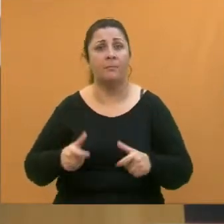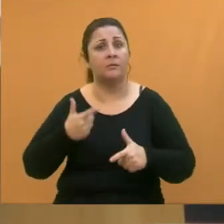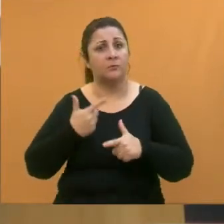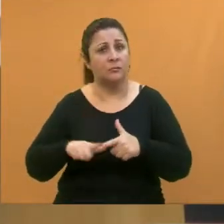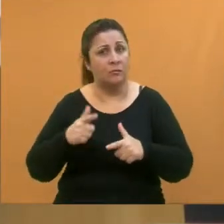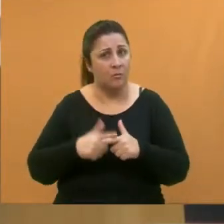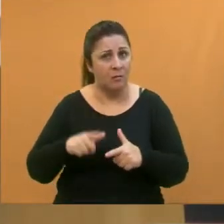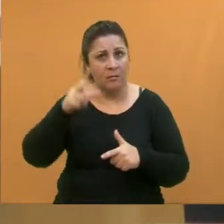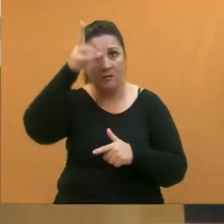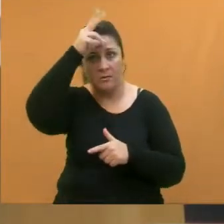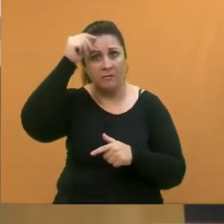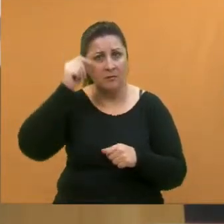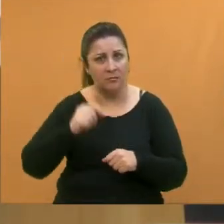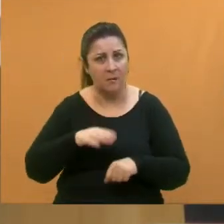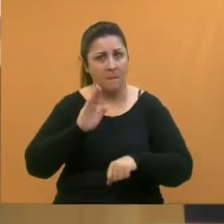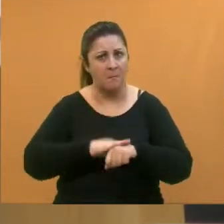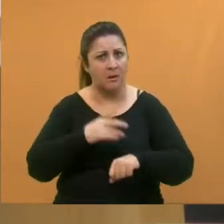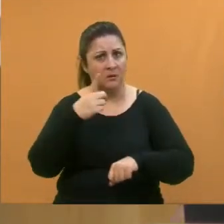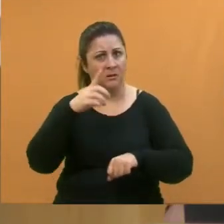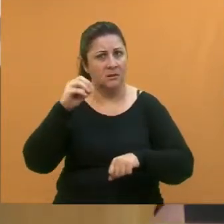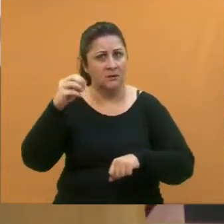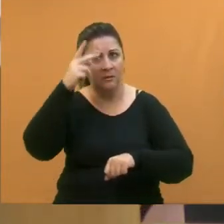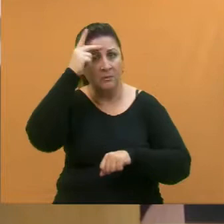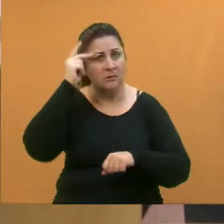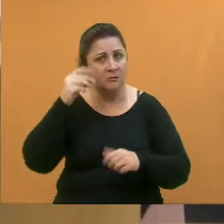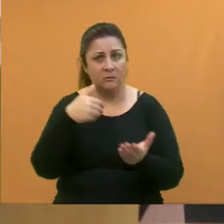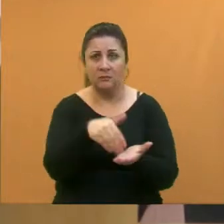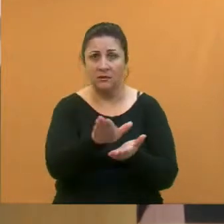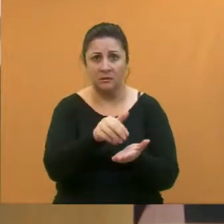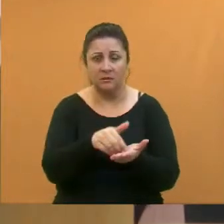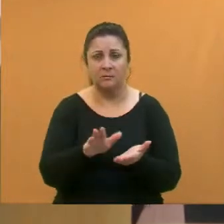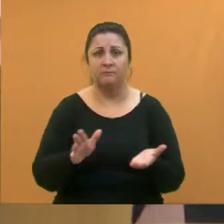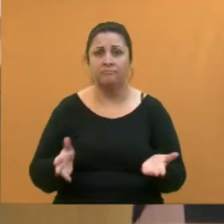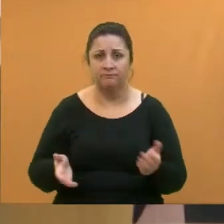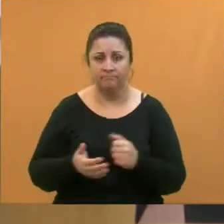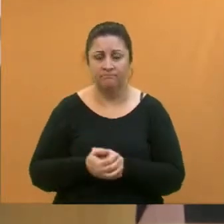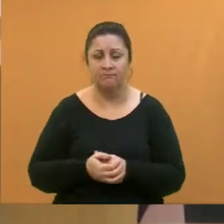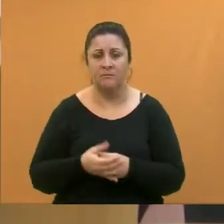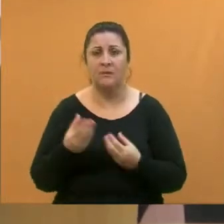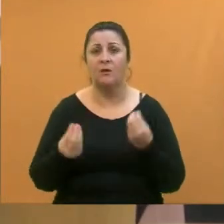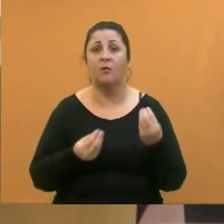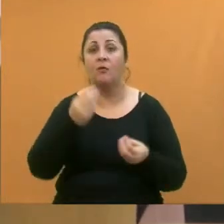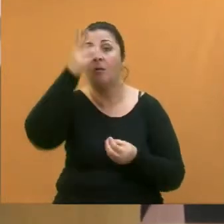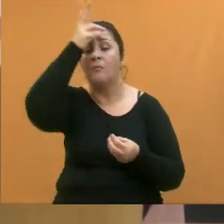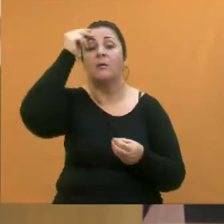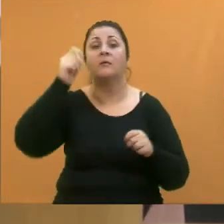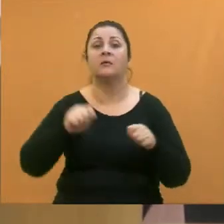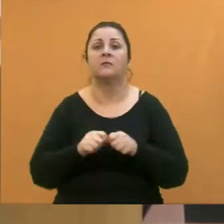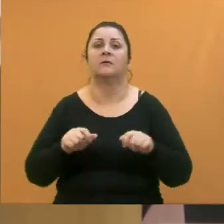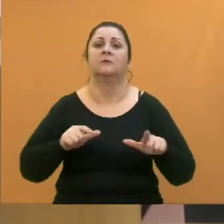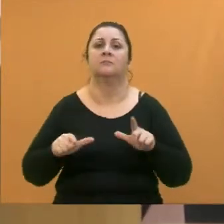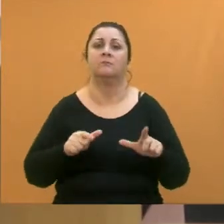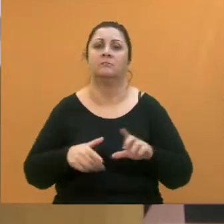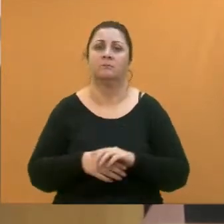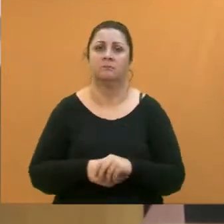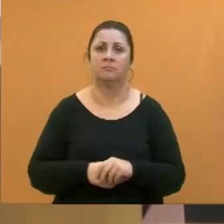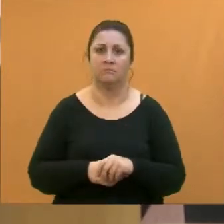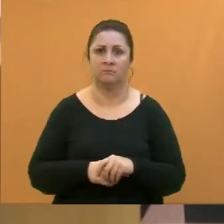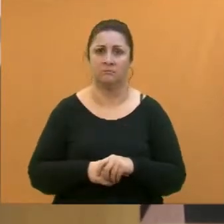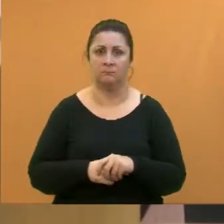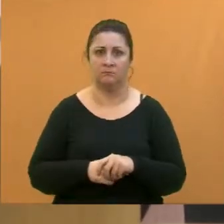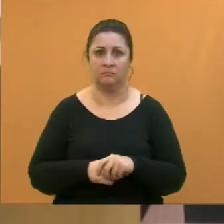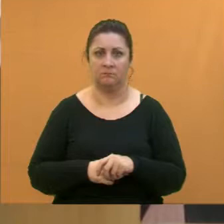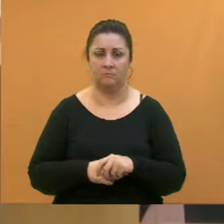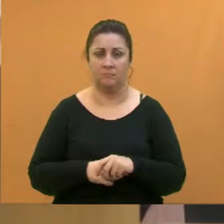para a prefeitura. São mais de 100 pessoas que poderão deixar o governo, e como é que o prefeito vai continuar fazendo o trabalho dele? Então,